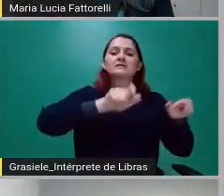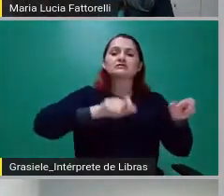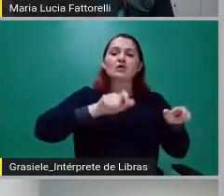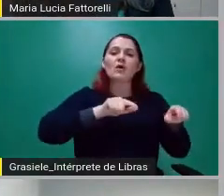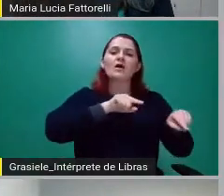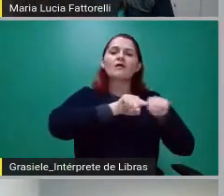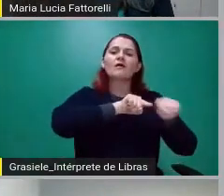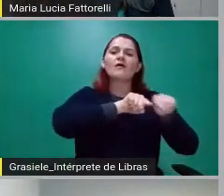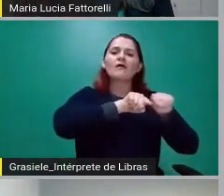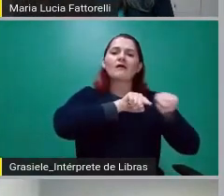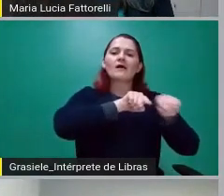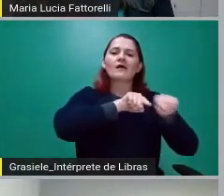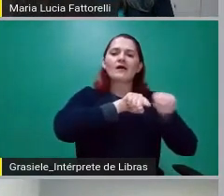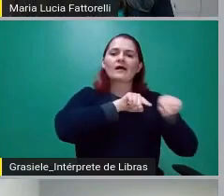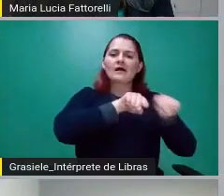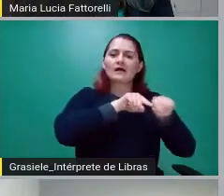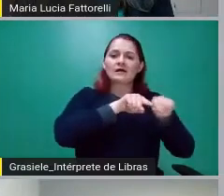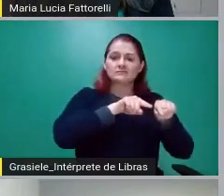competem